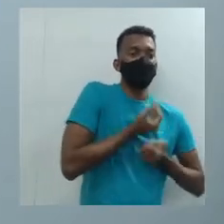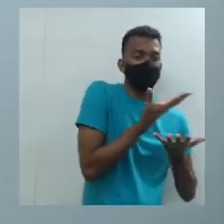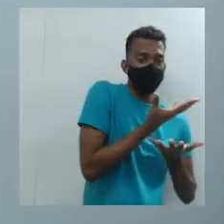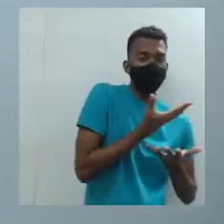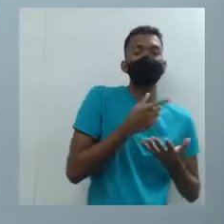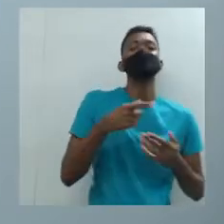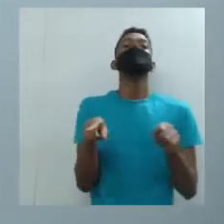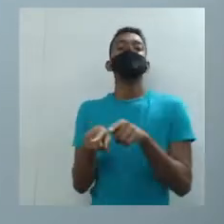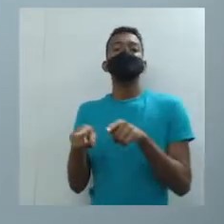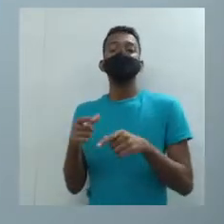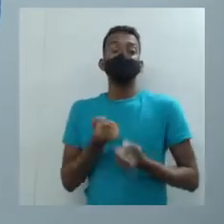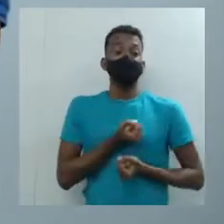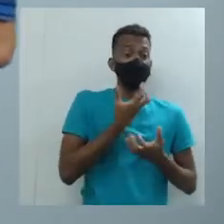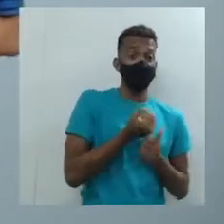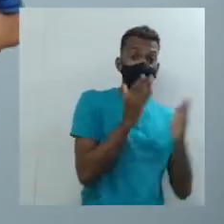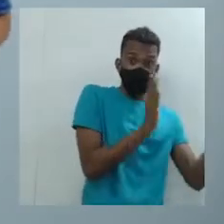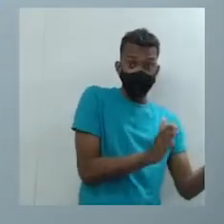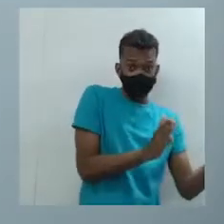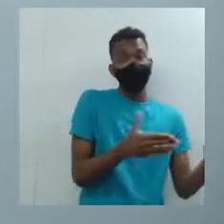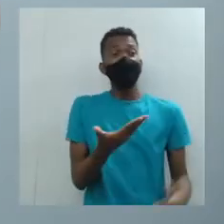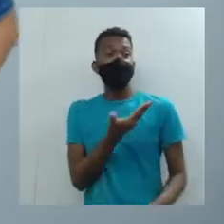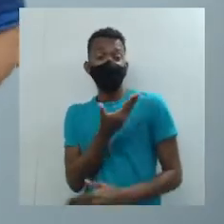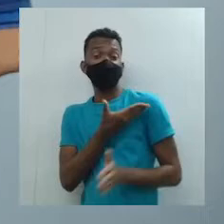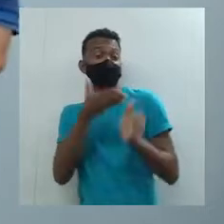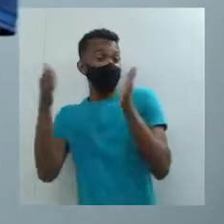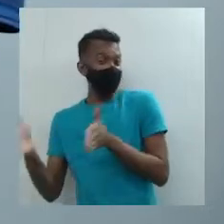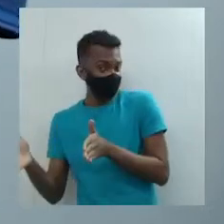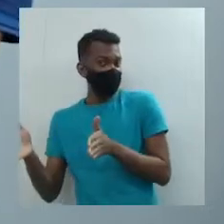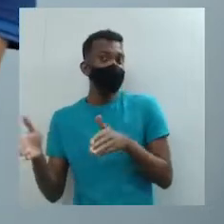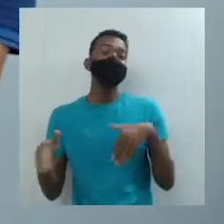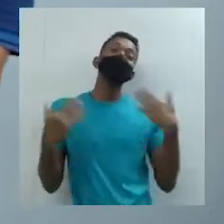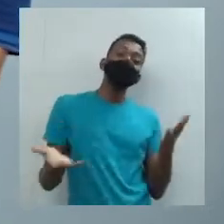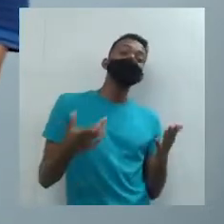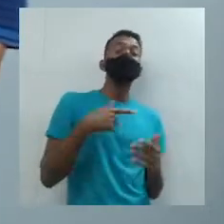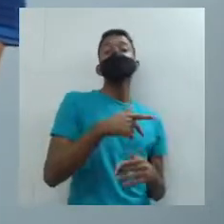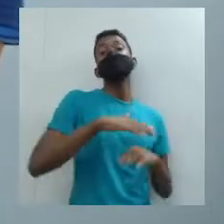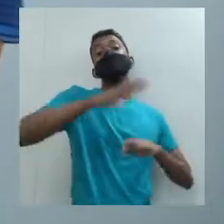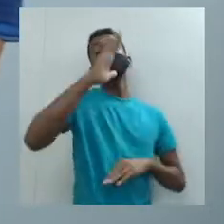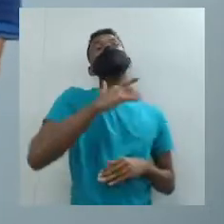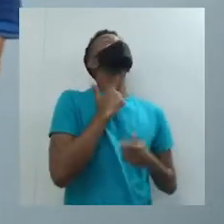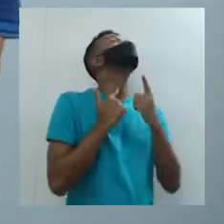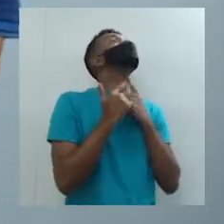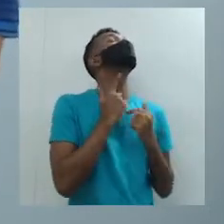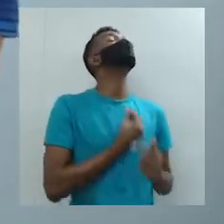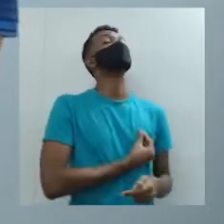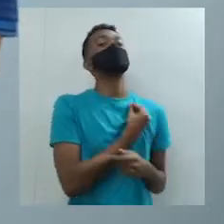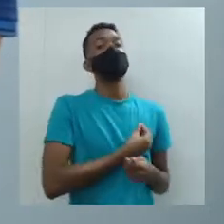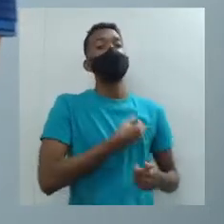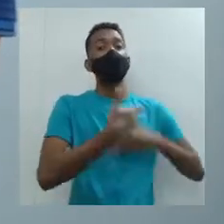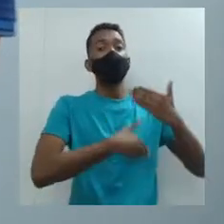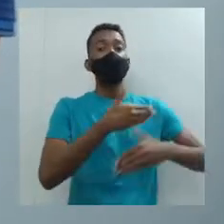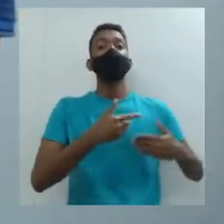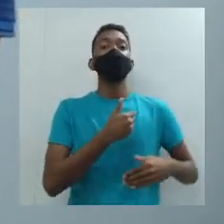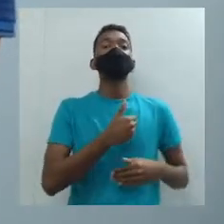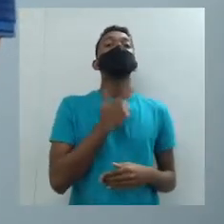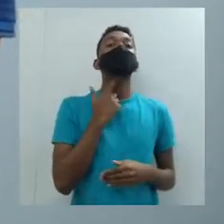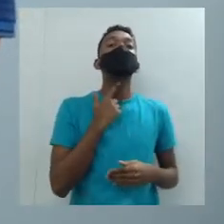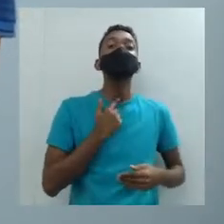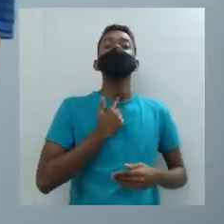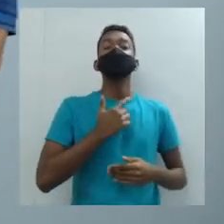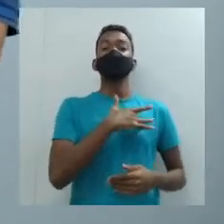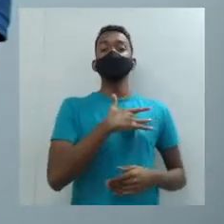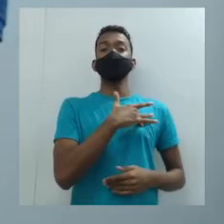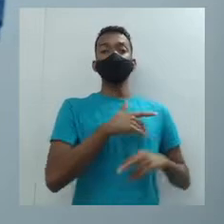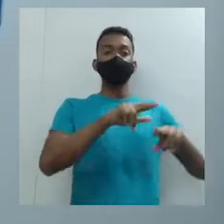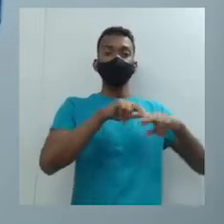fazer amigos, né? Então, assim, eu acho que é a prova de alguém que tinha essa profunda ânsia por viver, que tinha essa grande paixão